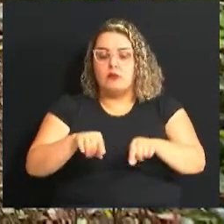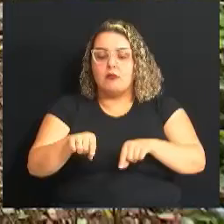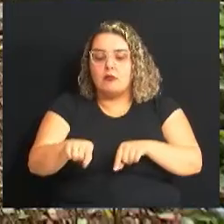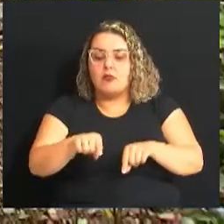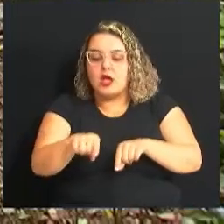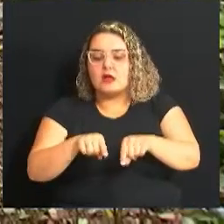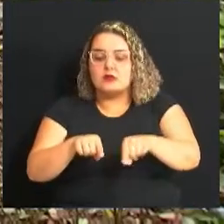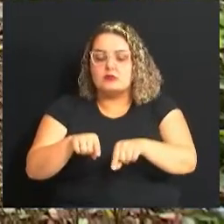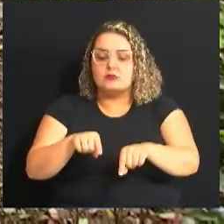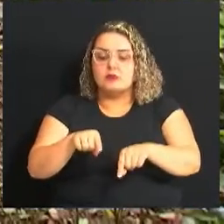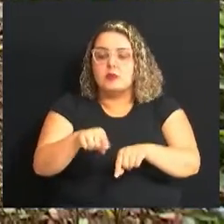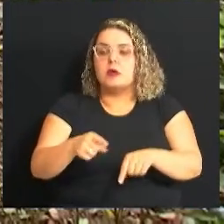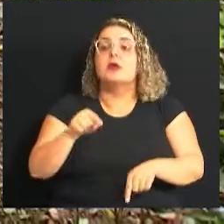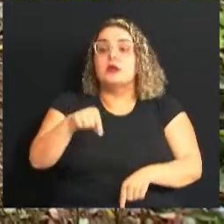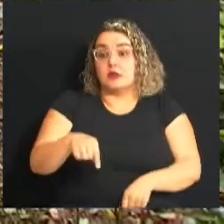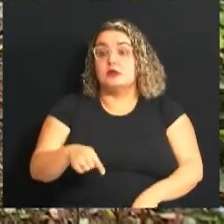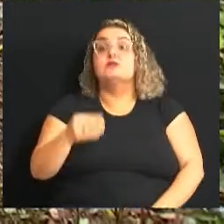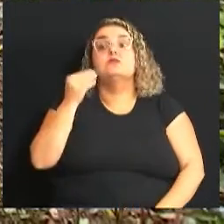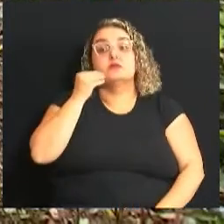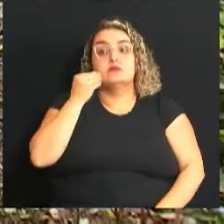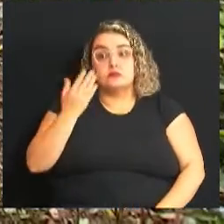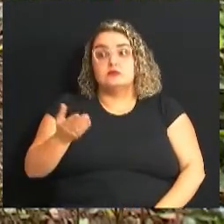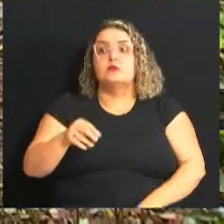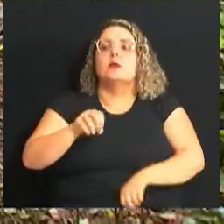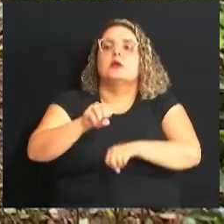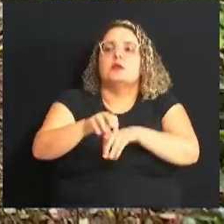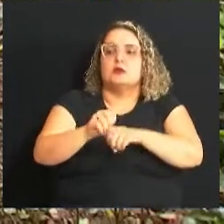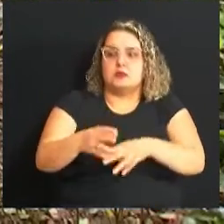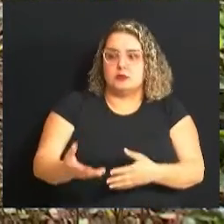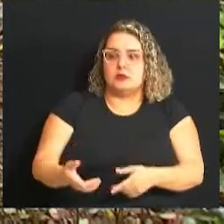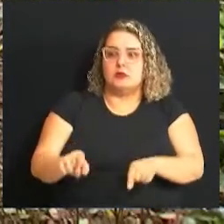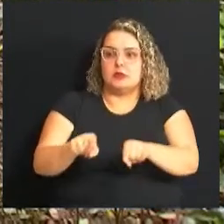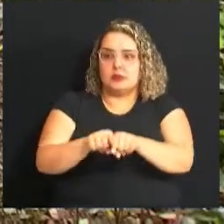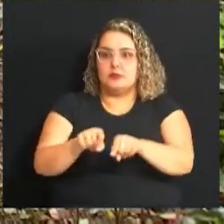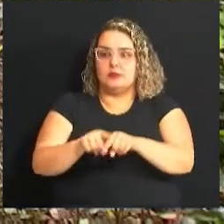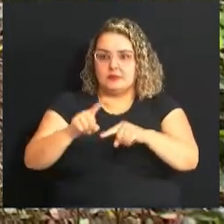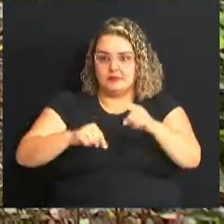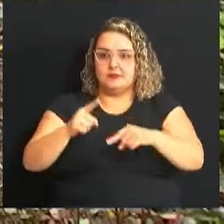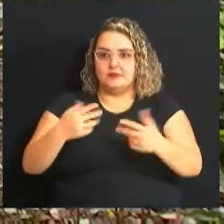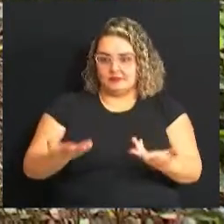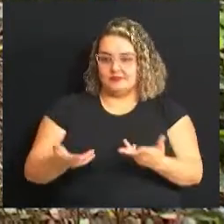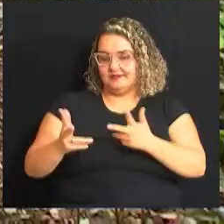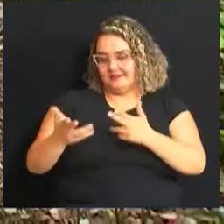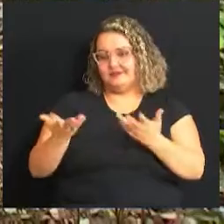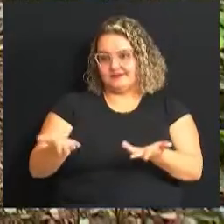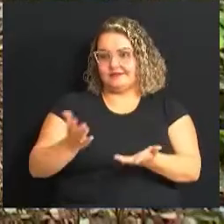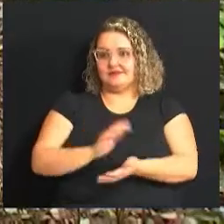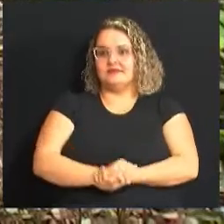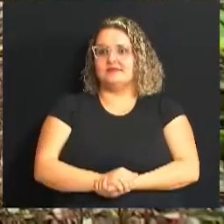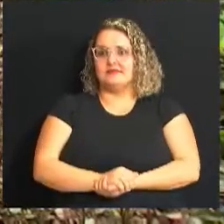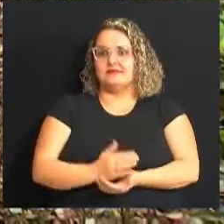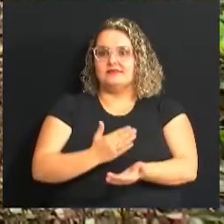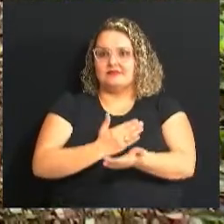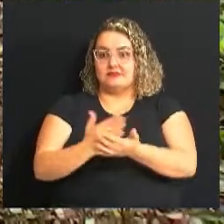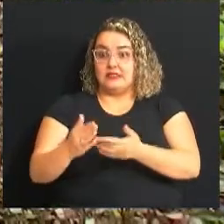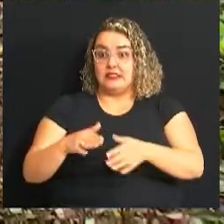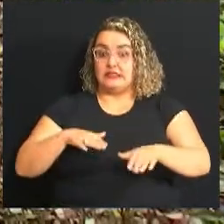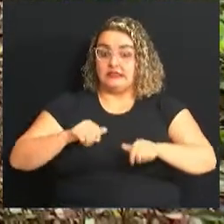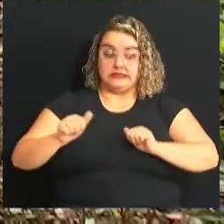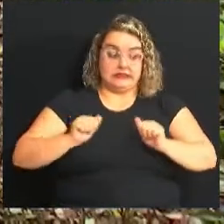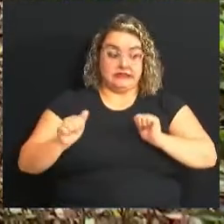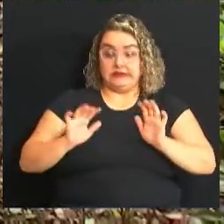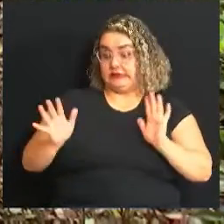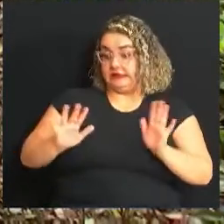passou no teste e é usado em atividades educativas, inclusive para matérias como esta. No começo ele estava meio agitado, viu, gente? Ele